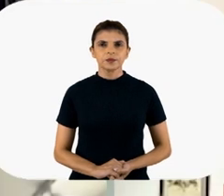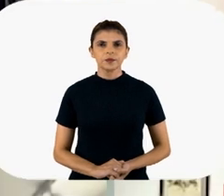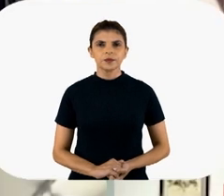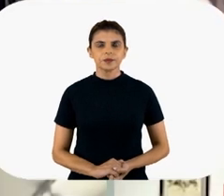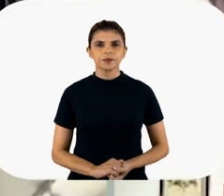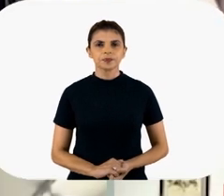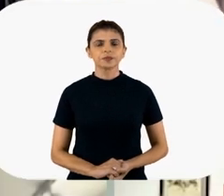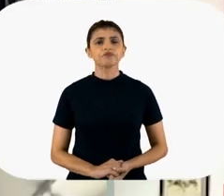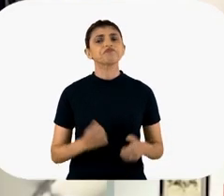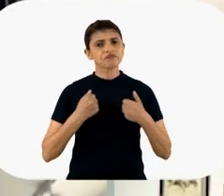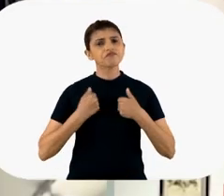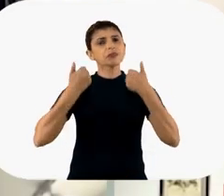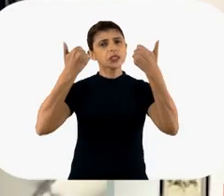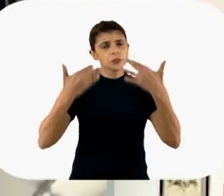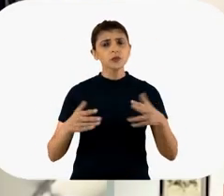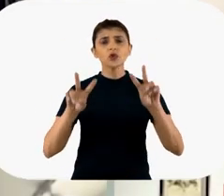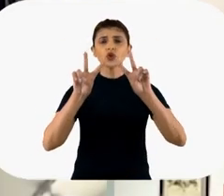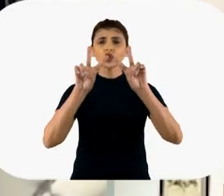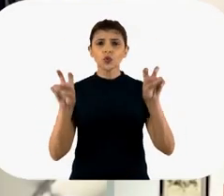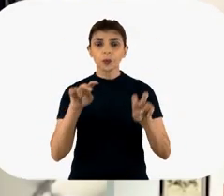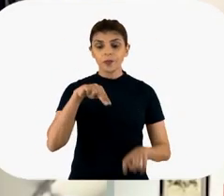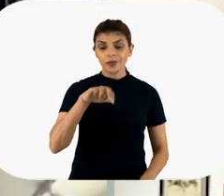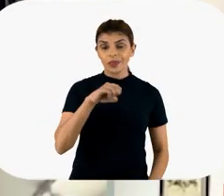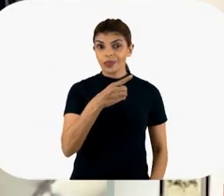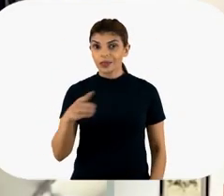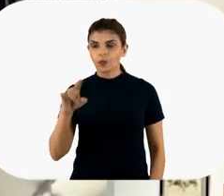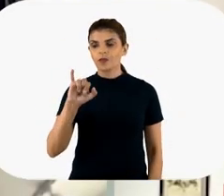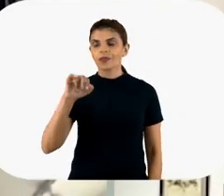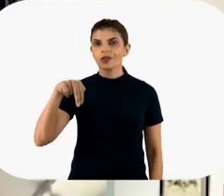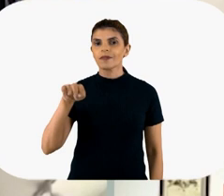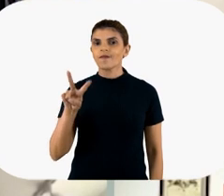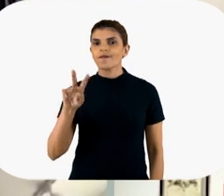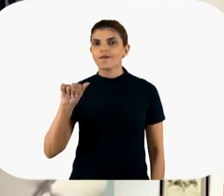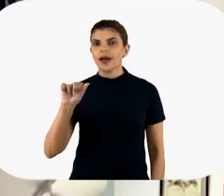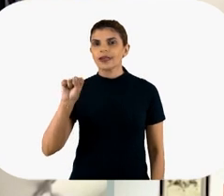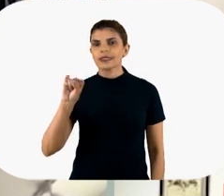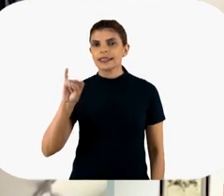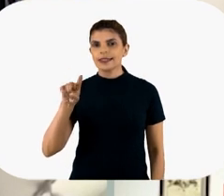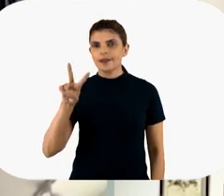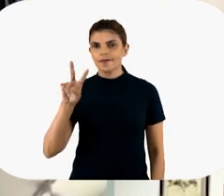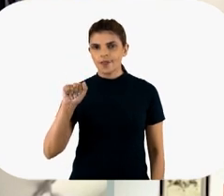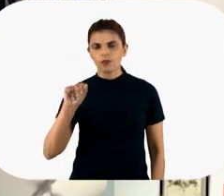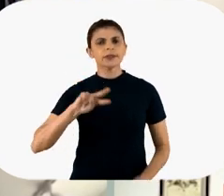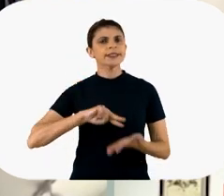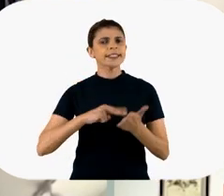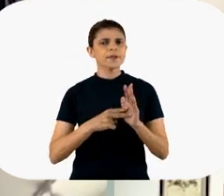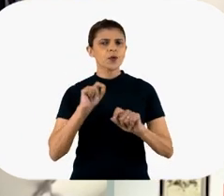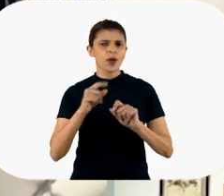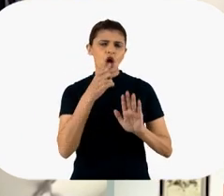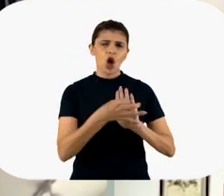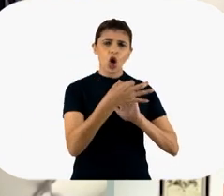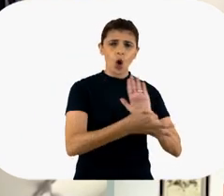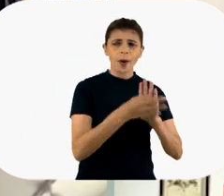Falando da não invasiva, eu queria fazer alguns comentários, porque eu acho que tem